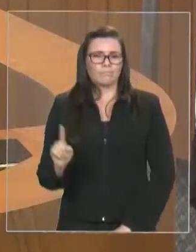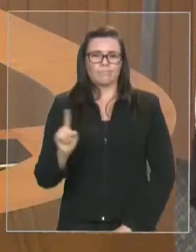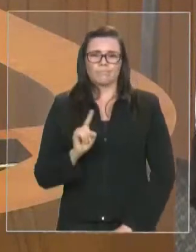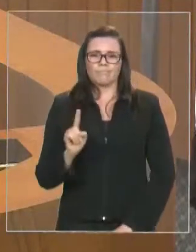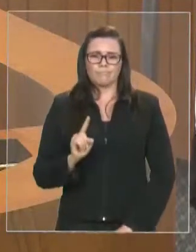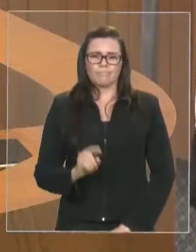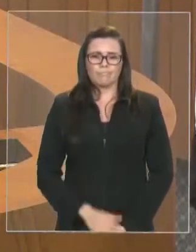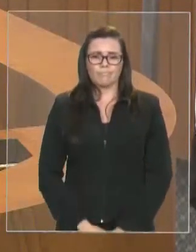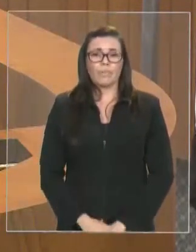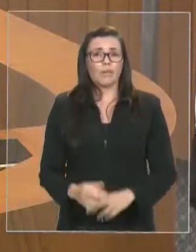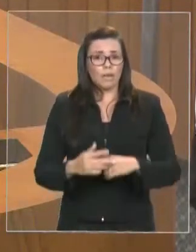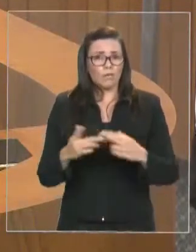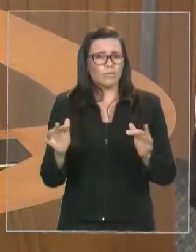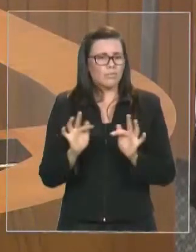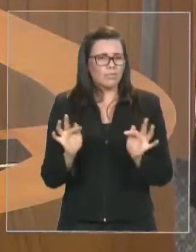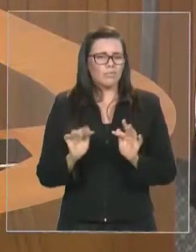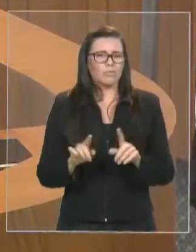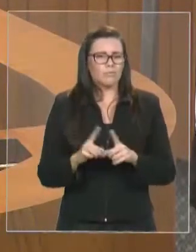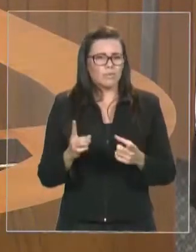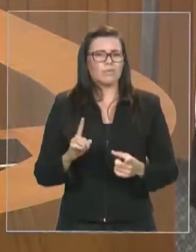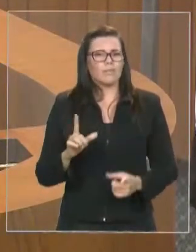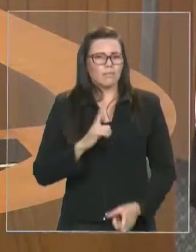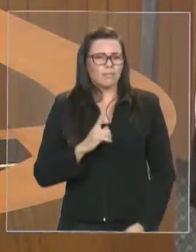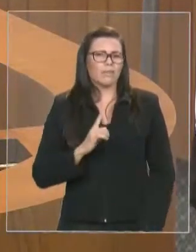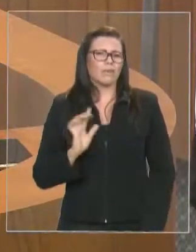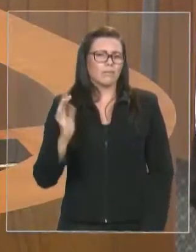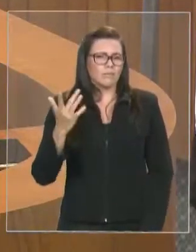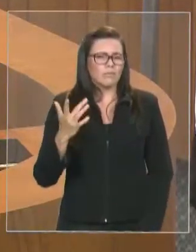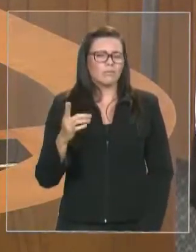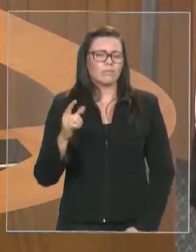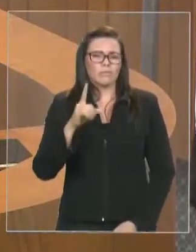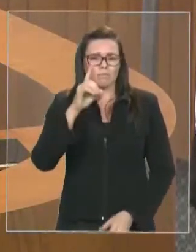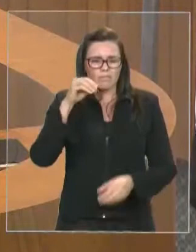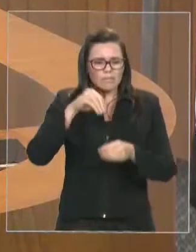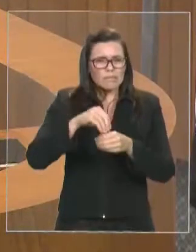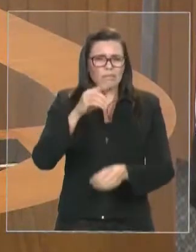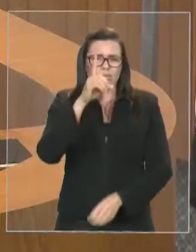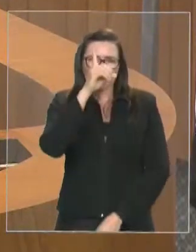Brasil. Em alguns hospitais, ainda tratamentos